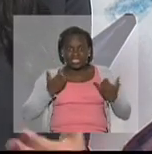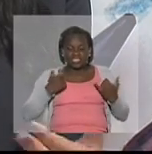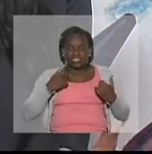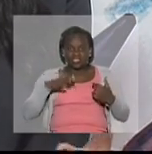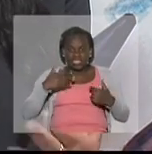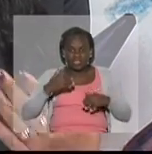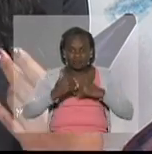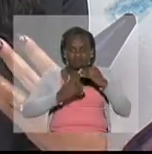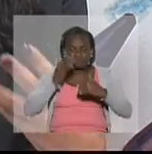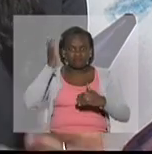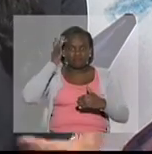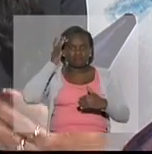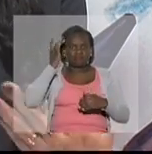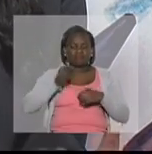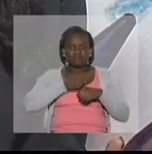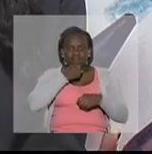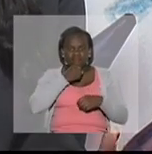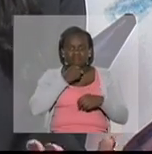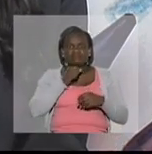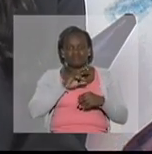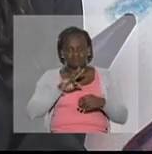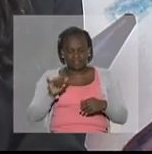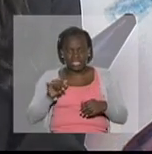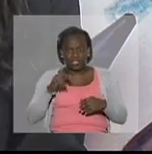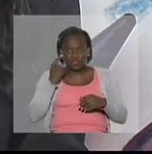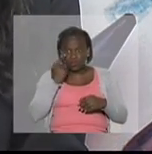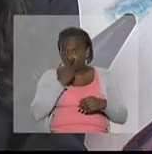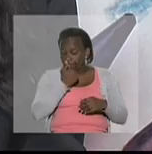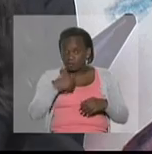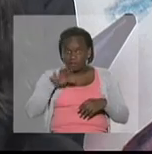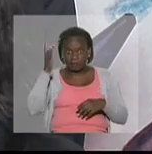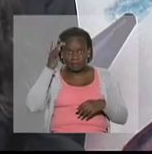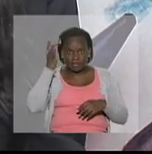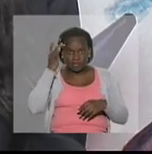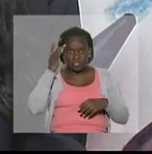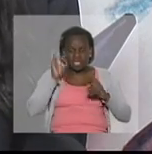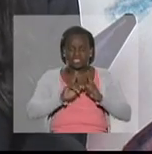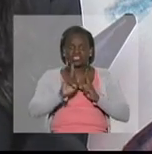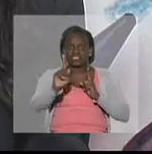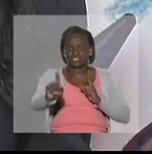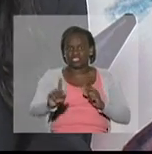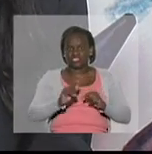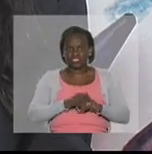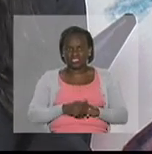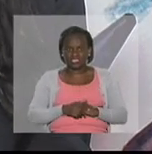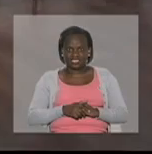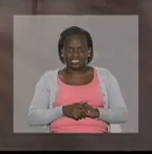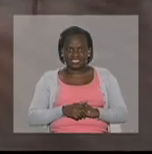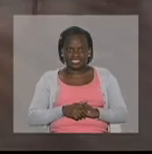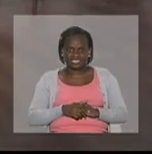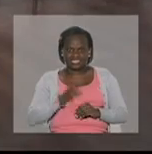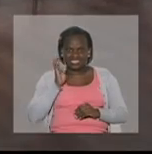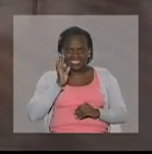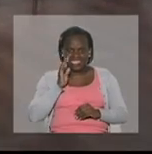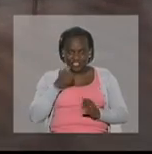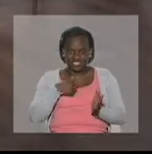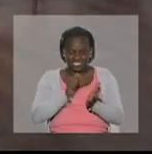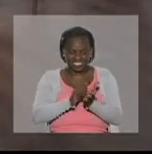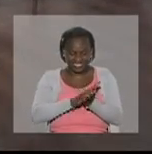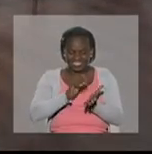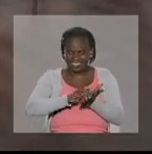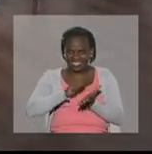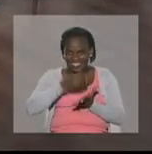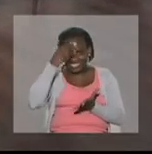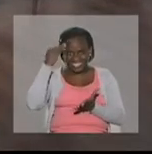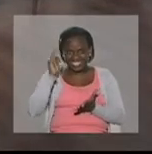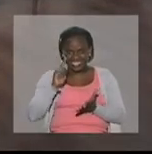gente amadurece, né? A gente envelhece e amadurece. Então, Pode o olhar ser. mais maduro É um mais distante, é né? o mais É o mais distante. distante. Ó, maneiro. É o Vou mais anotar